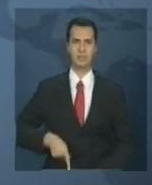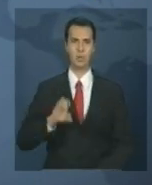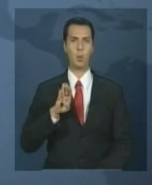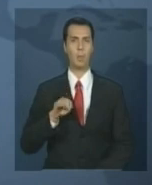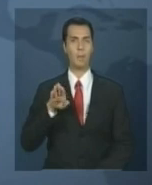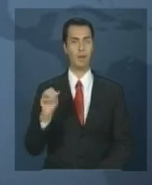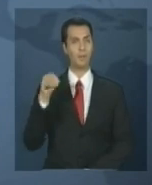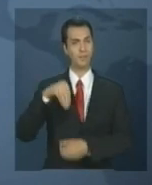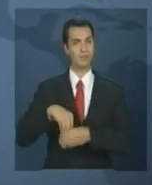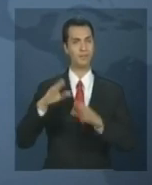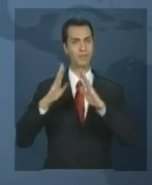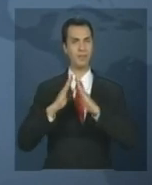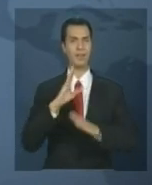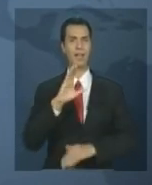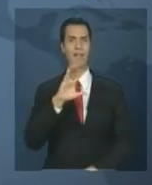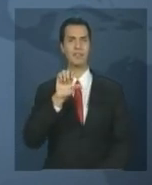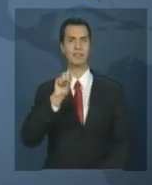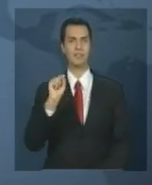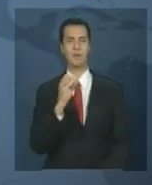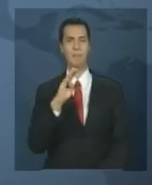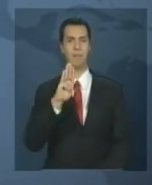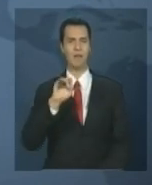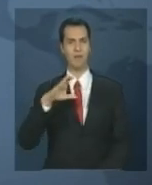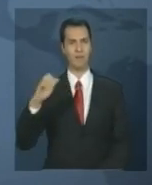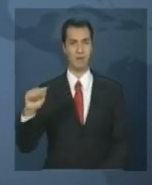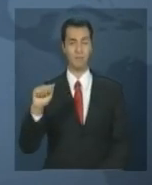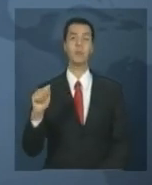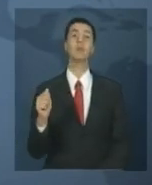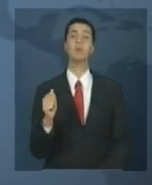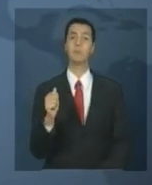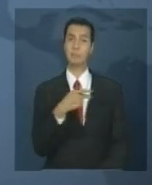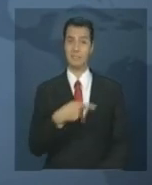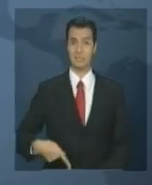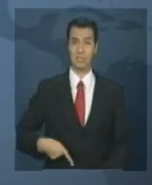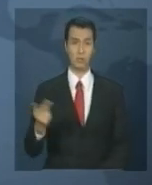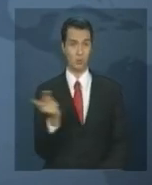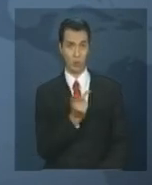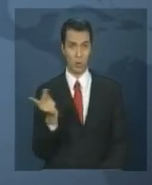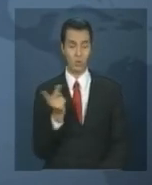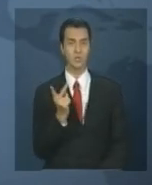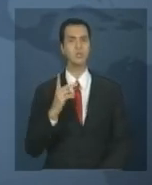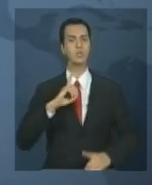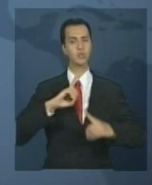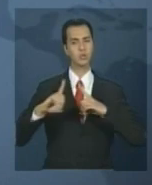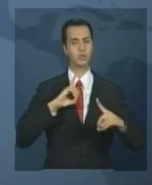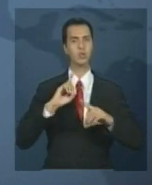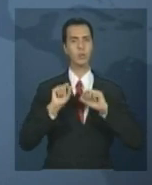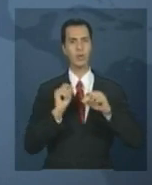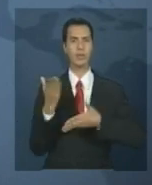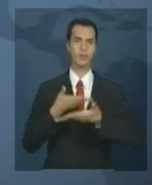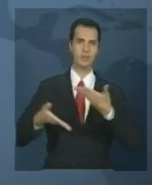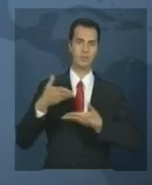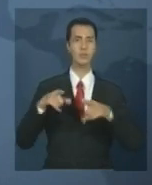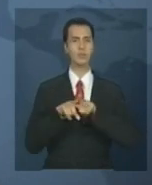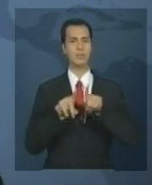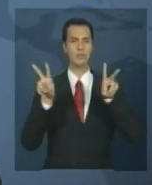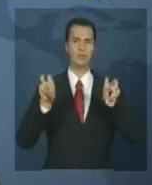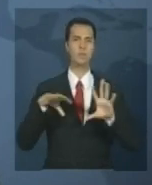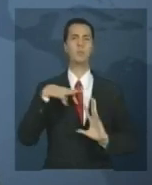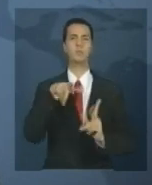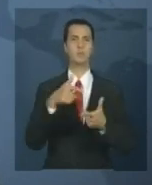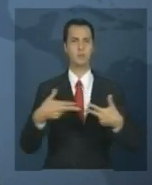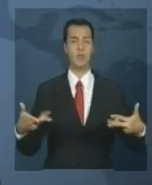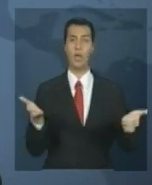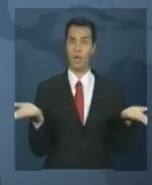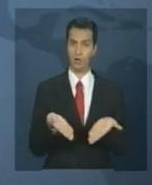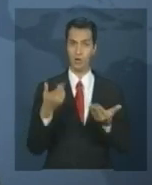Casa Branca. Além das relações bilaterais, os dois presidentes discutiram temas regionais e global. Acompanhe na